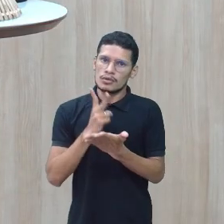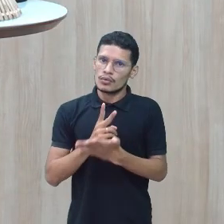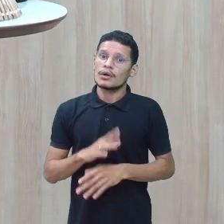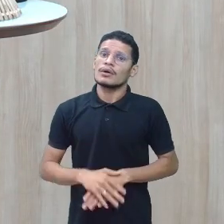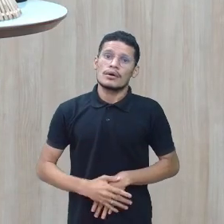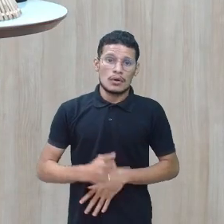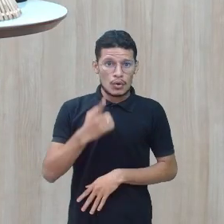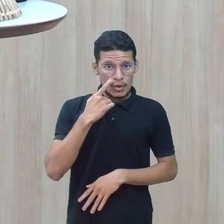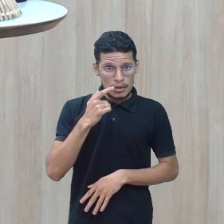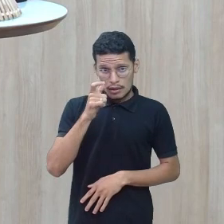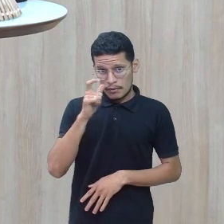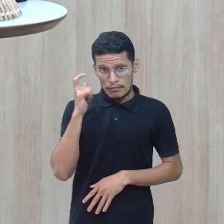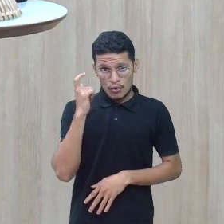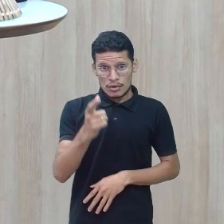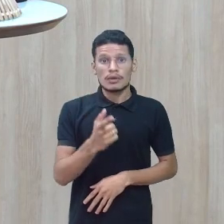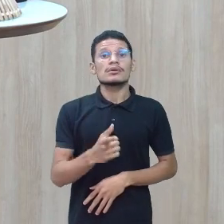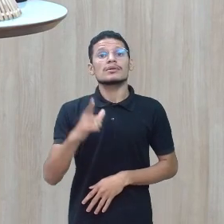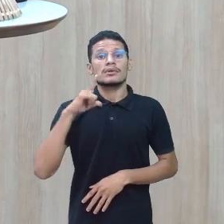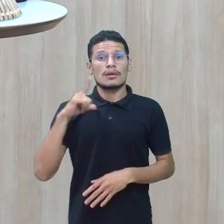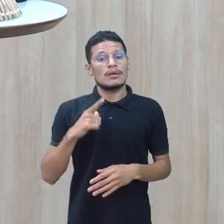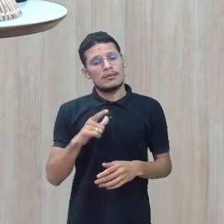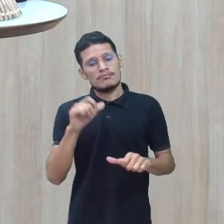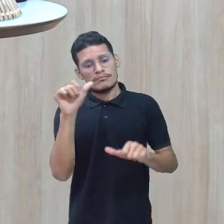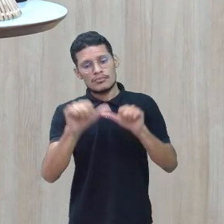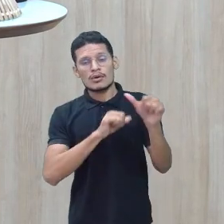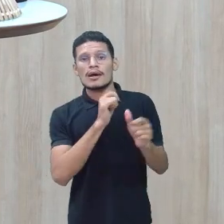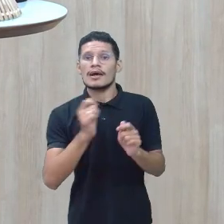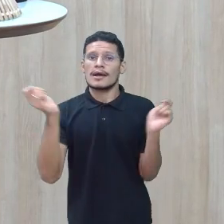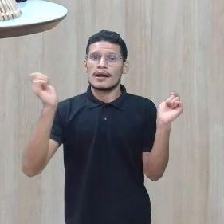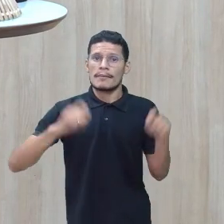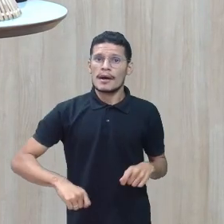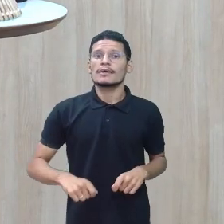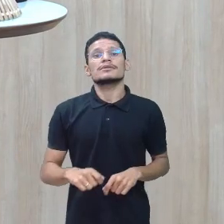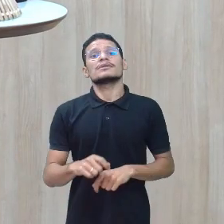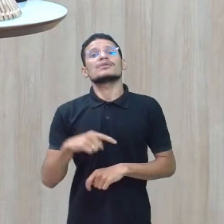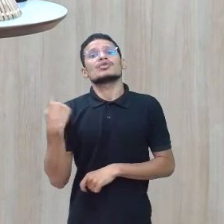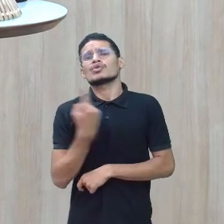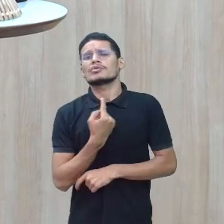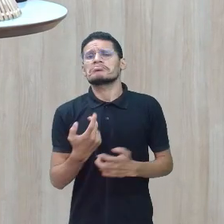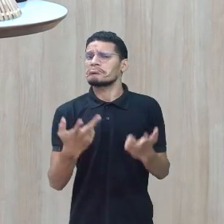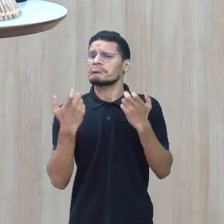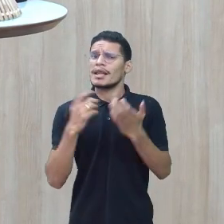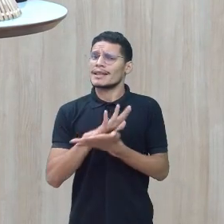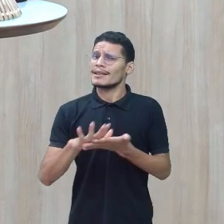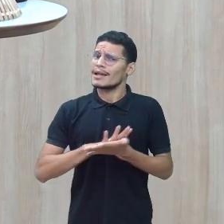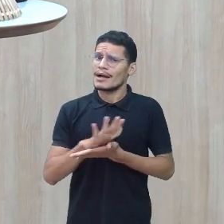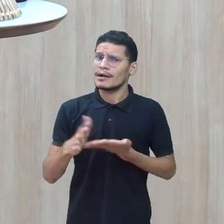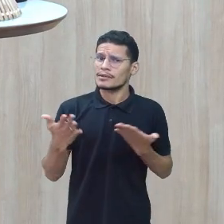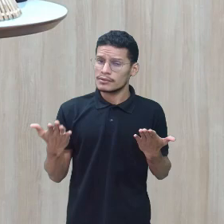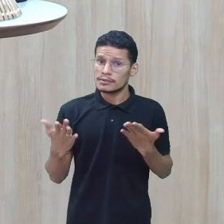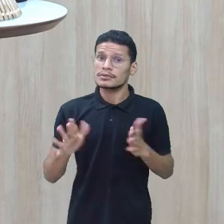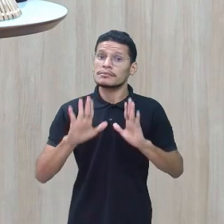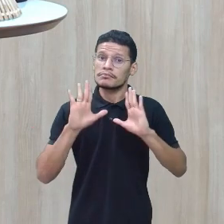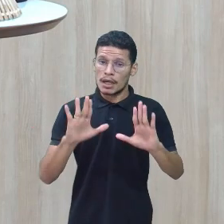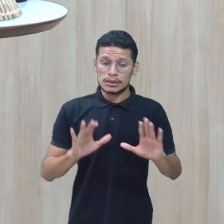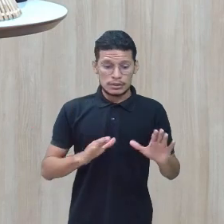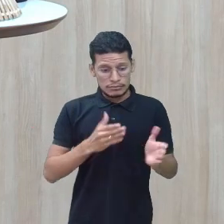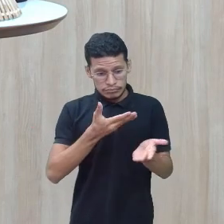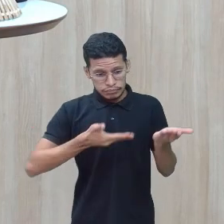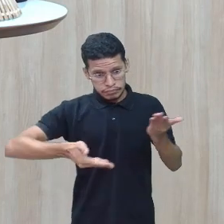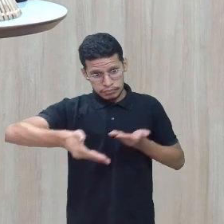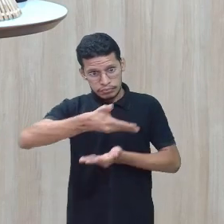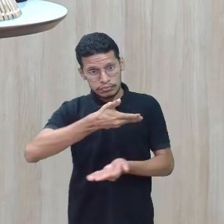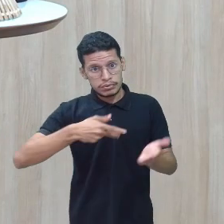como é importante. Acontece todas essas mudanças e nós nem percebemos. Mas o ciclo da água, ele